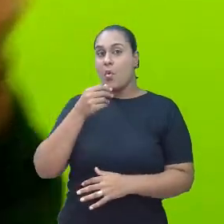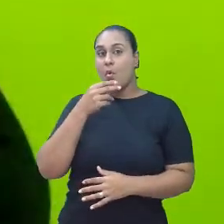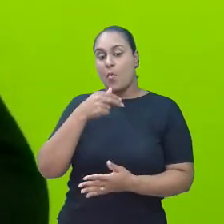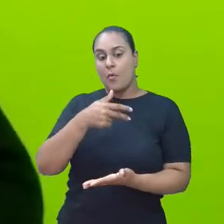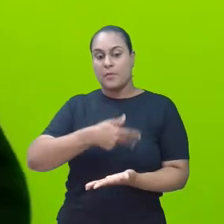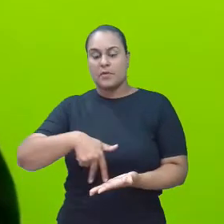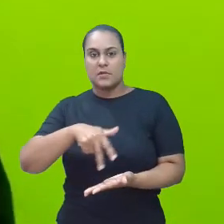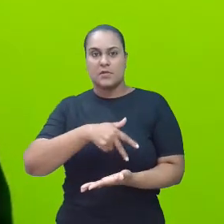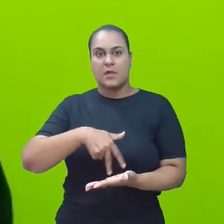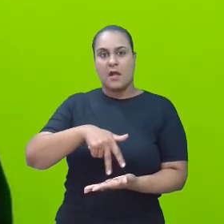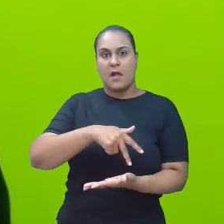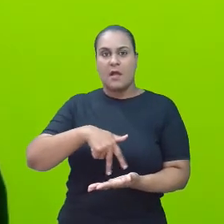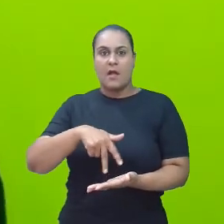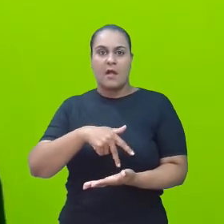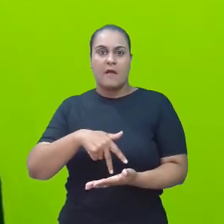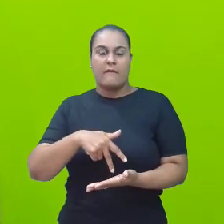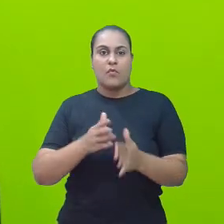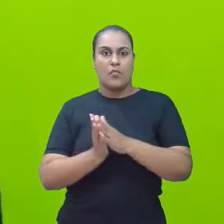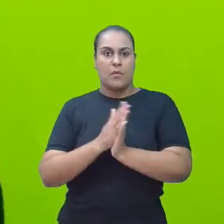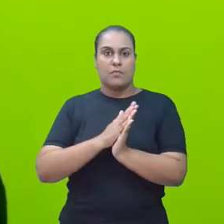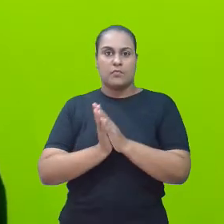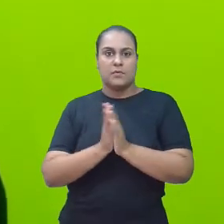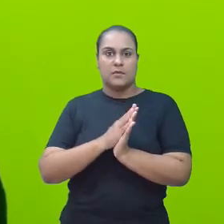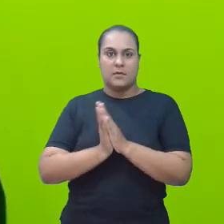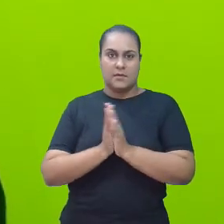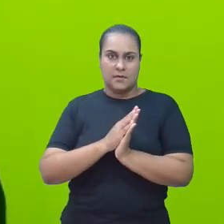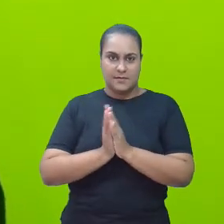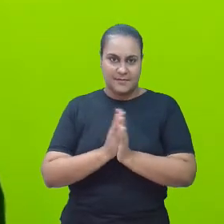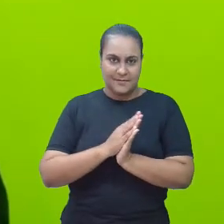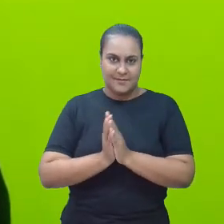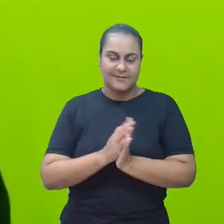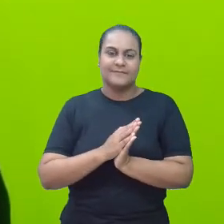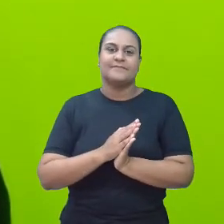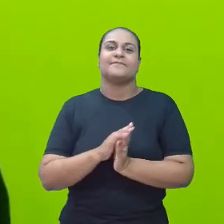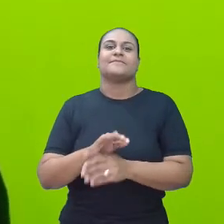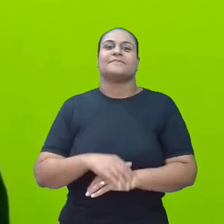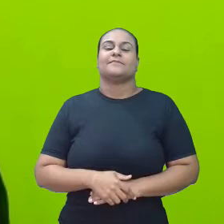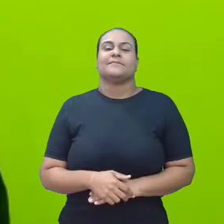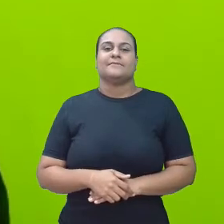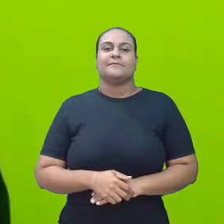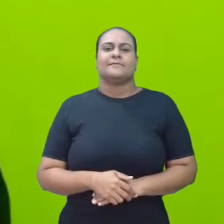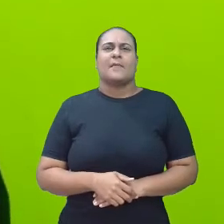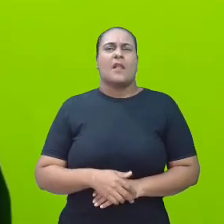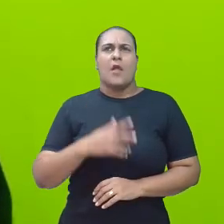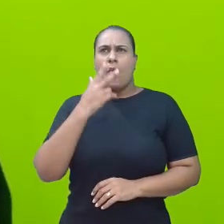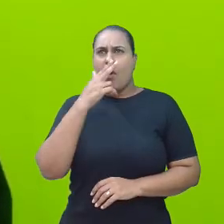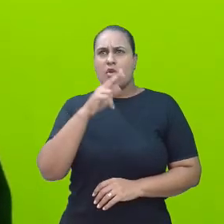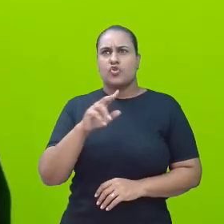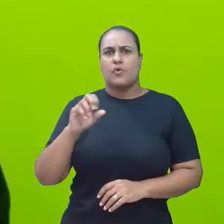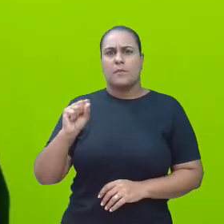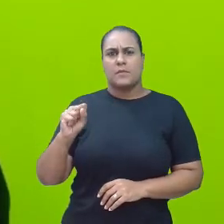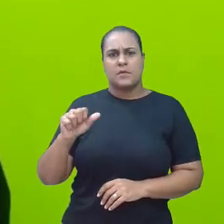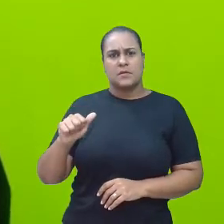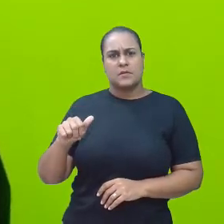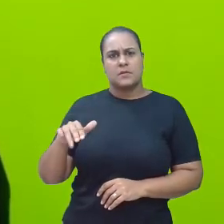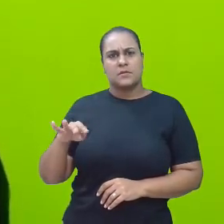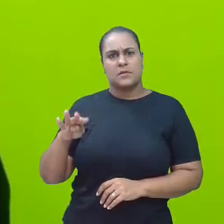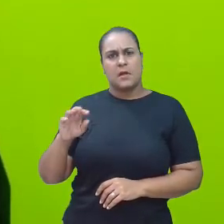com uma boneca, um artista de Carpina, eu acho que é Saúba, acho que já era Saúba que